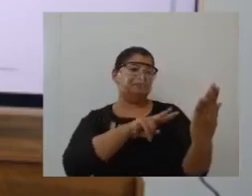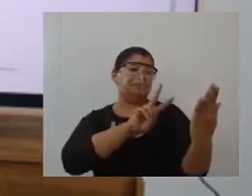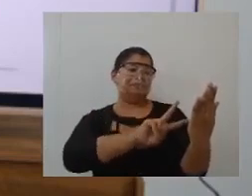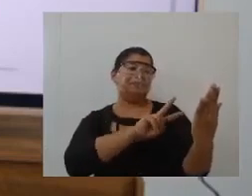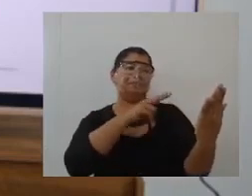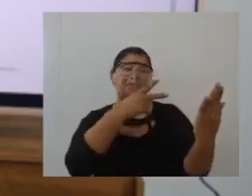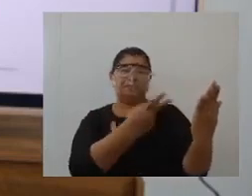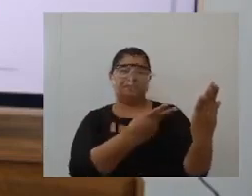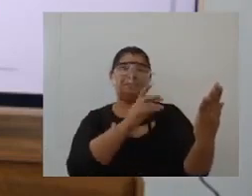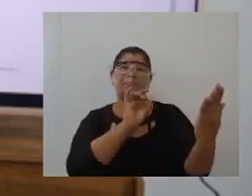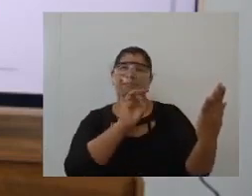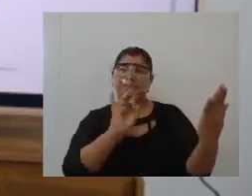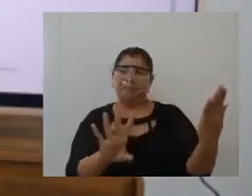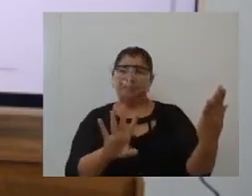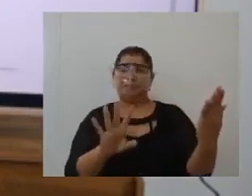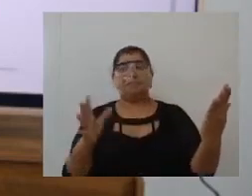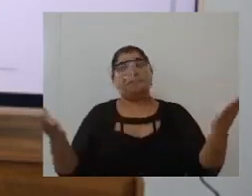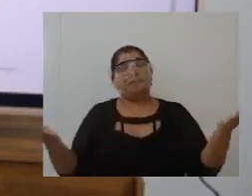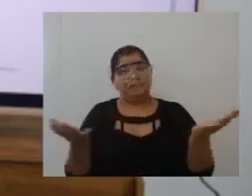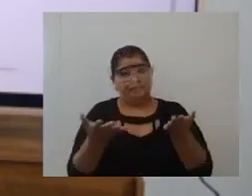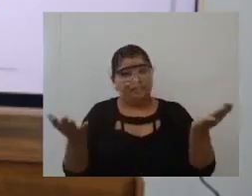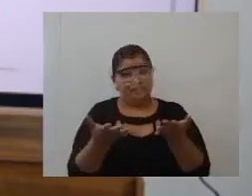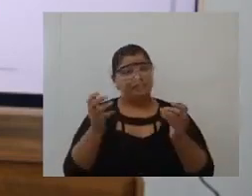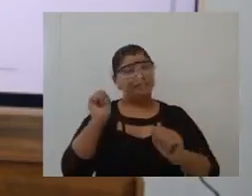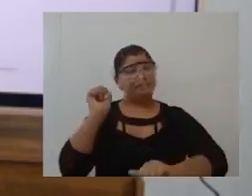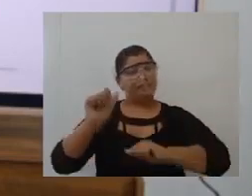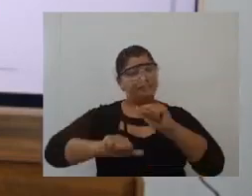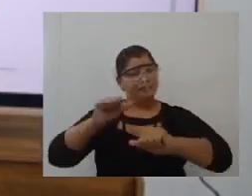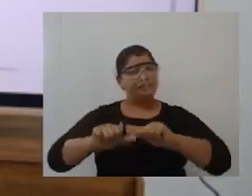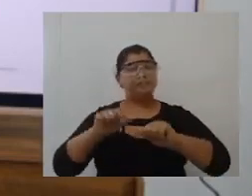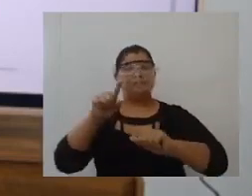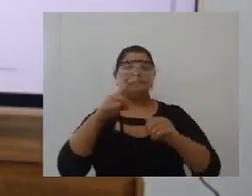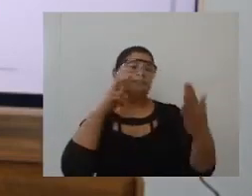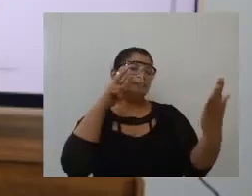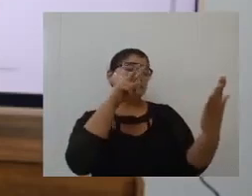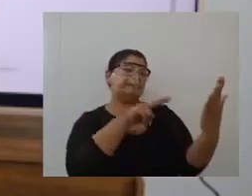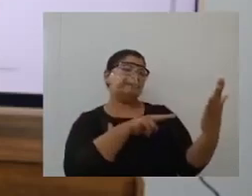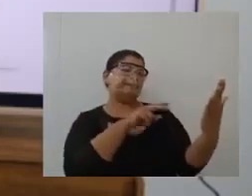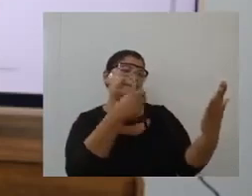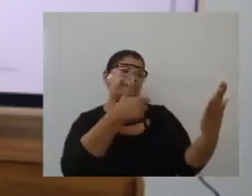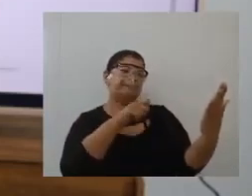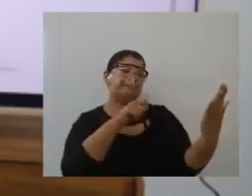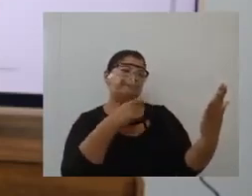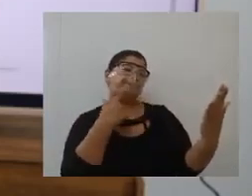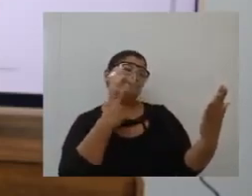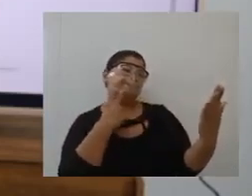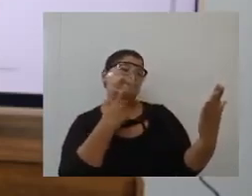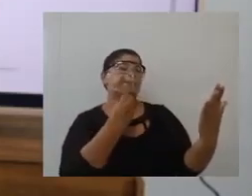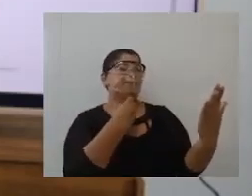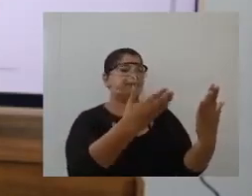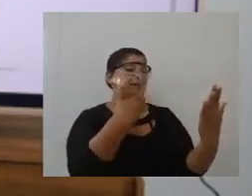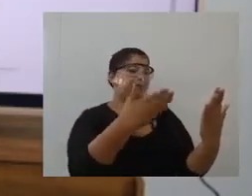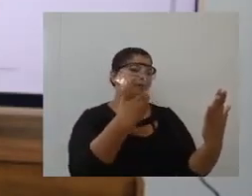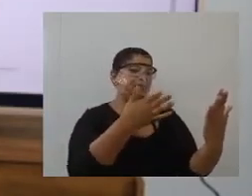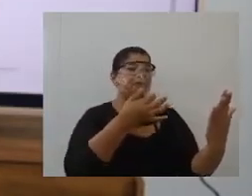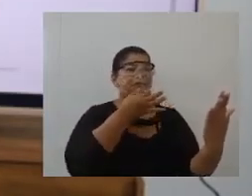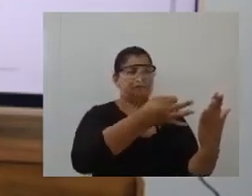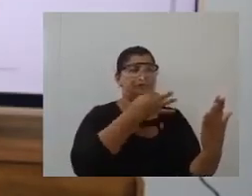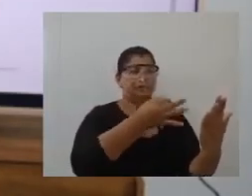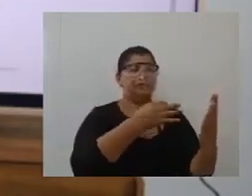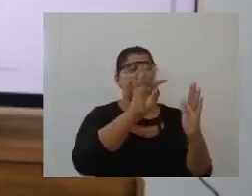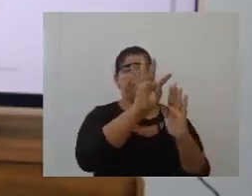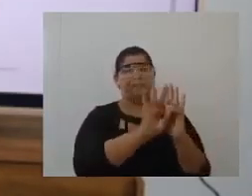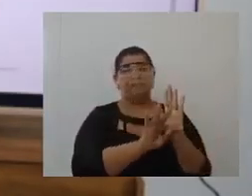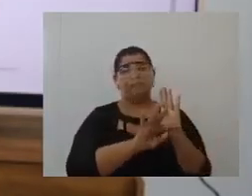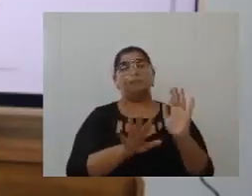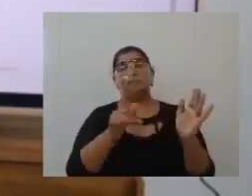interpretava. Hoje, não. Você julga e você conversa com o texto. Por exemplo, você pode dizer